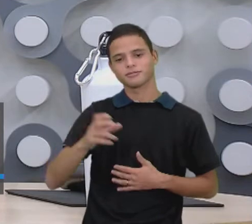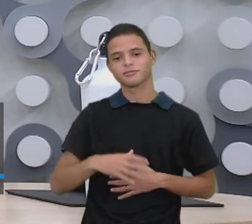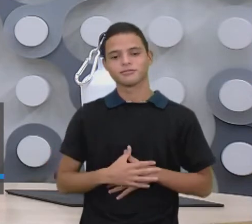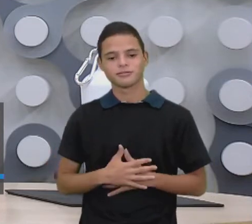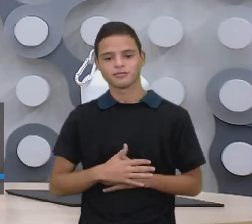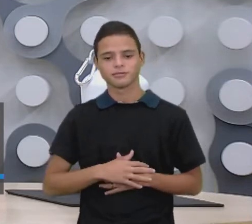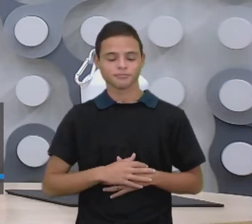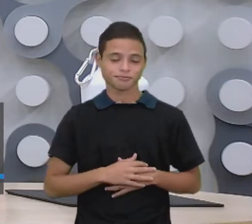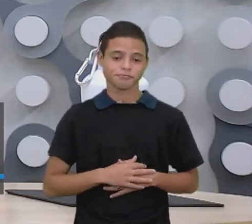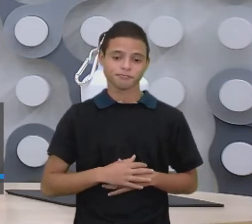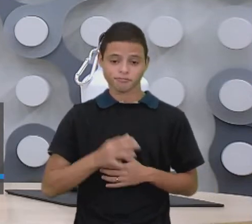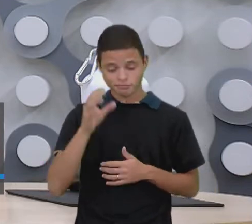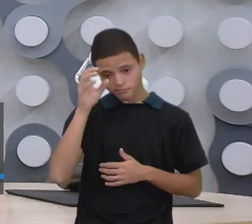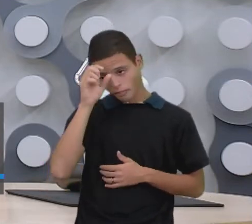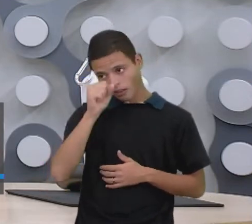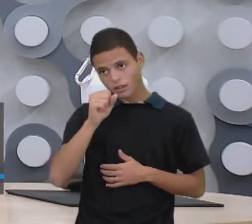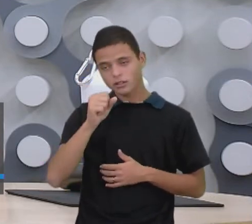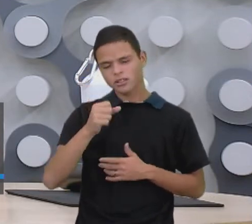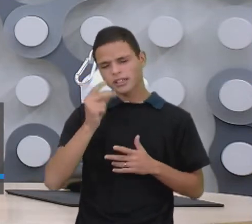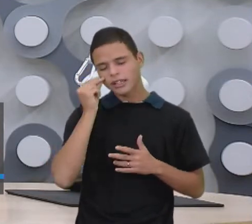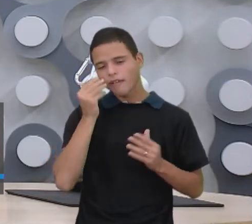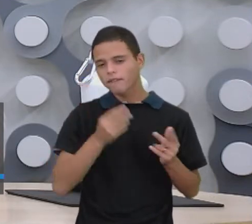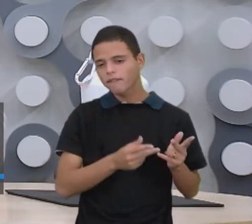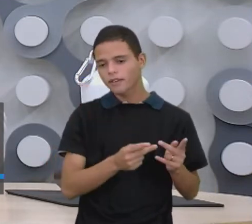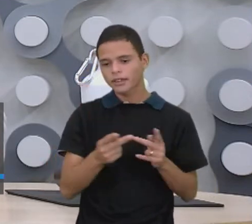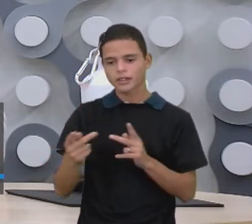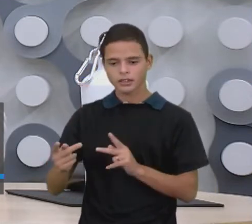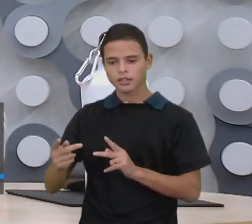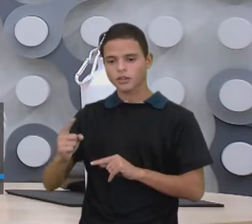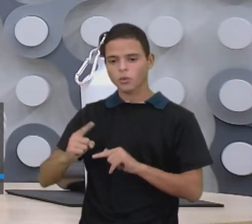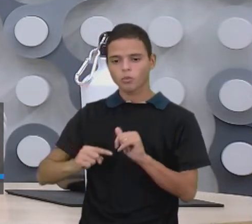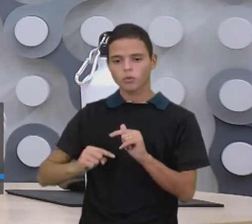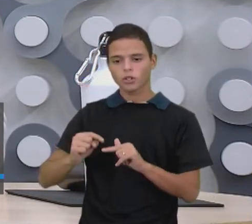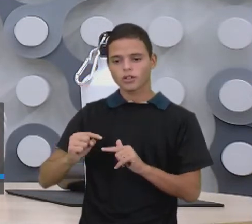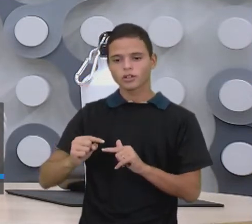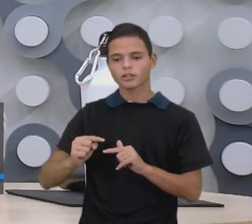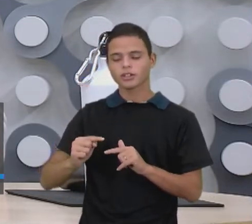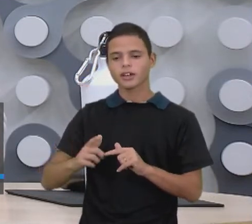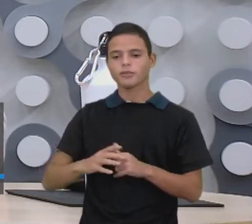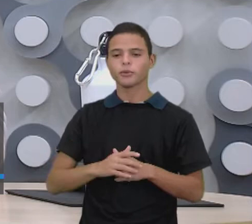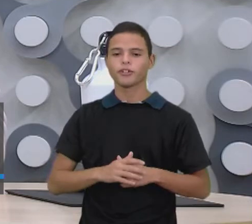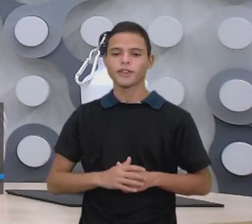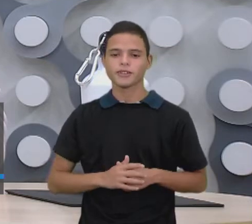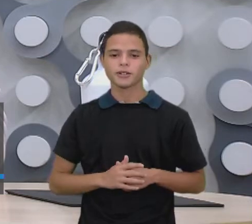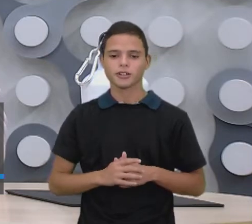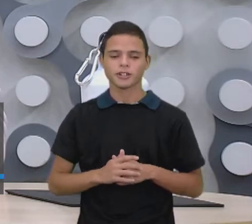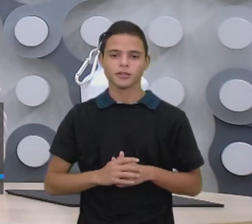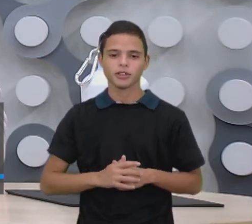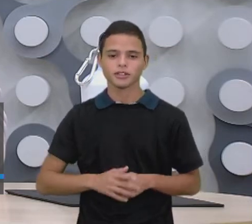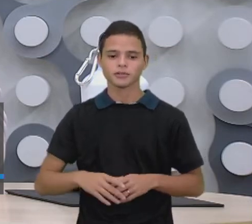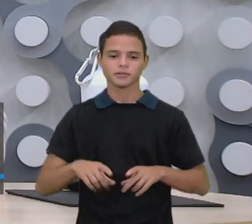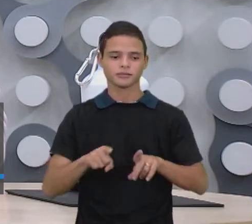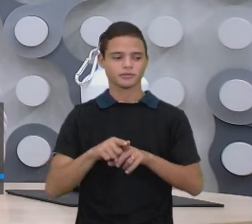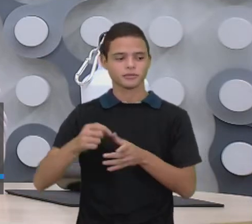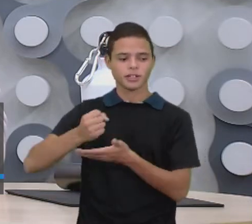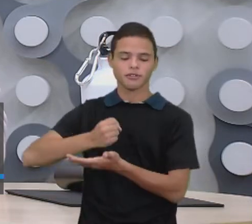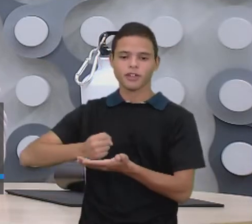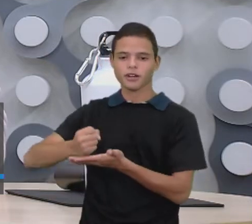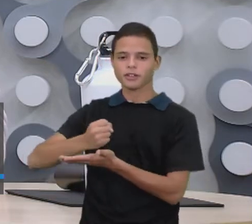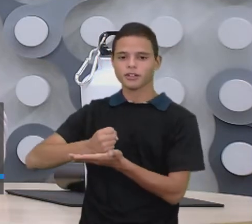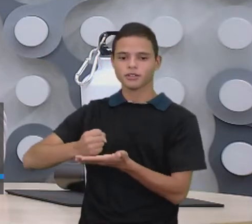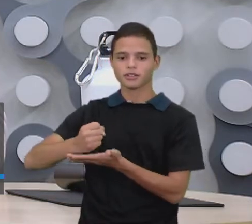né, esse produto ou serviço, tá? Se você está pensando em serviço, você tem que estar baseado em alguma